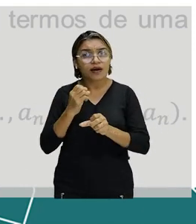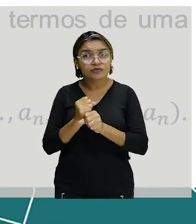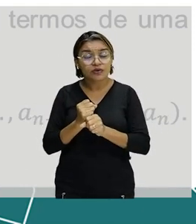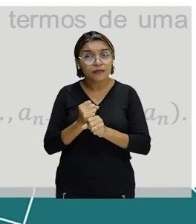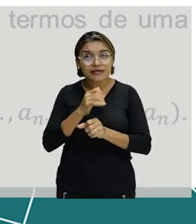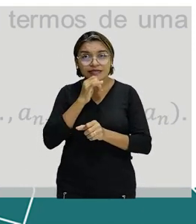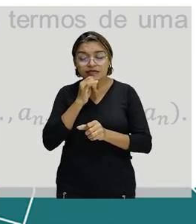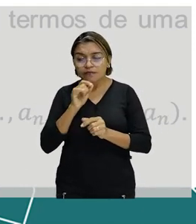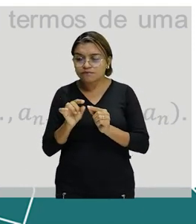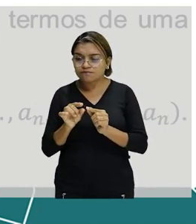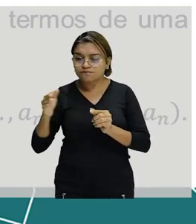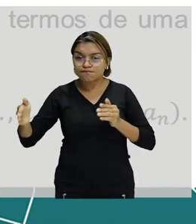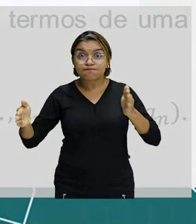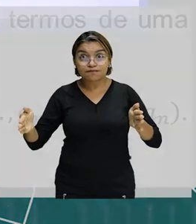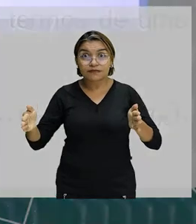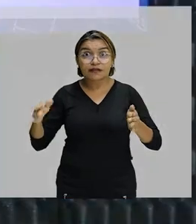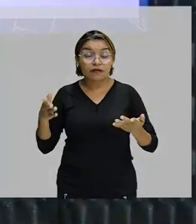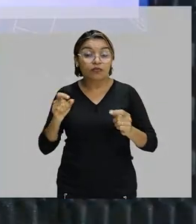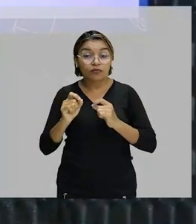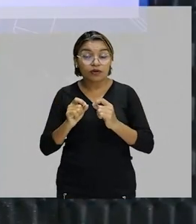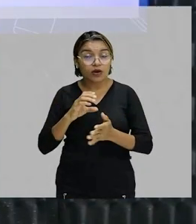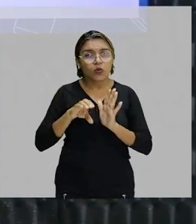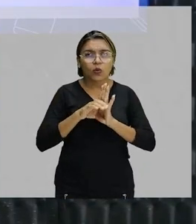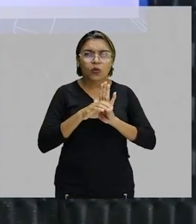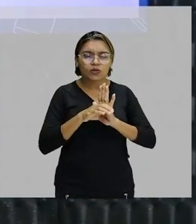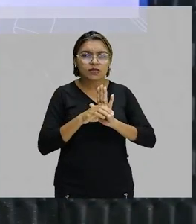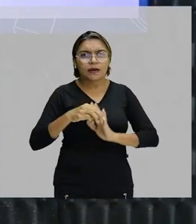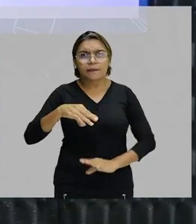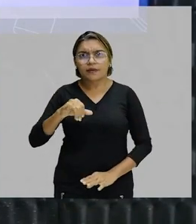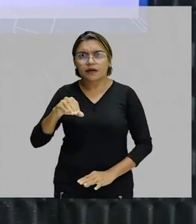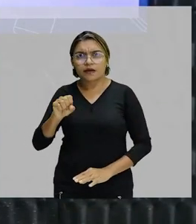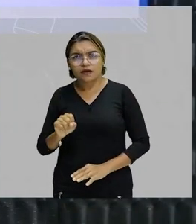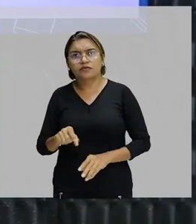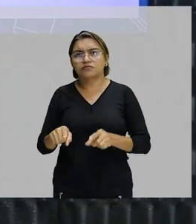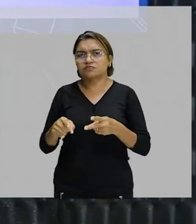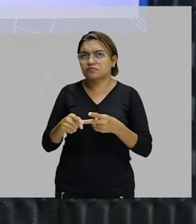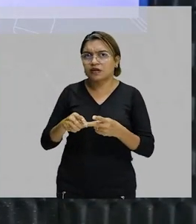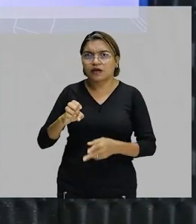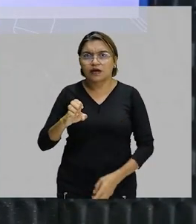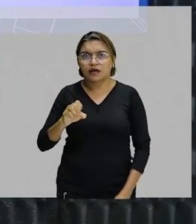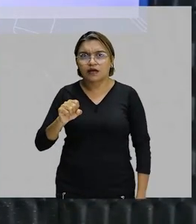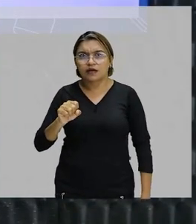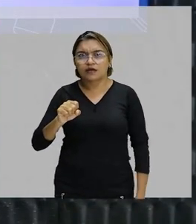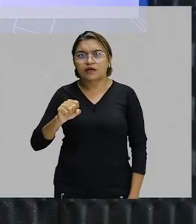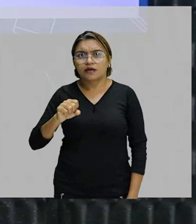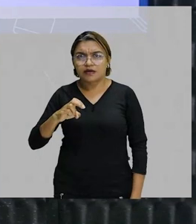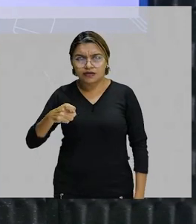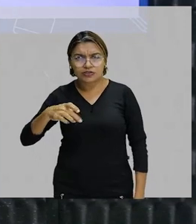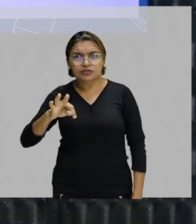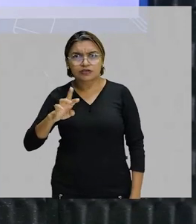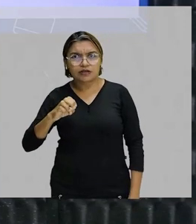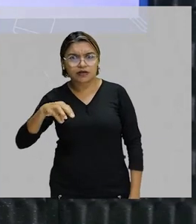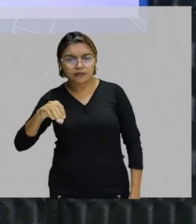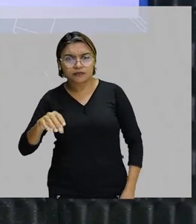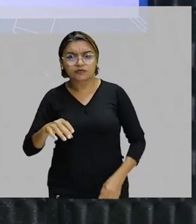extremos então gente esses conceitos de meios extremos que nós vimos né lá né nas aulas